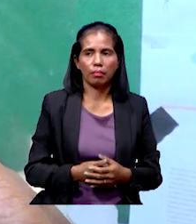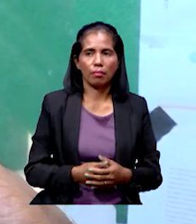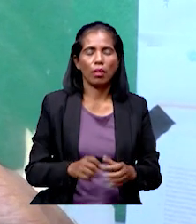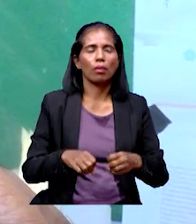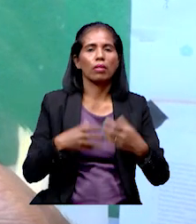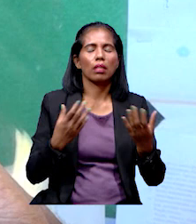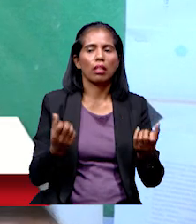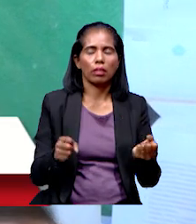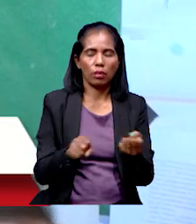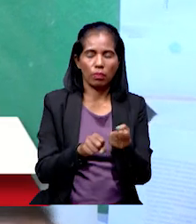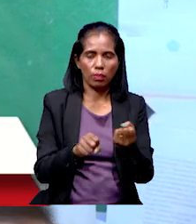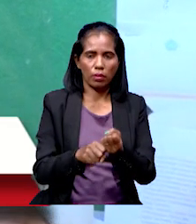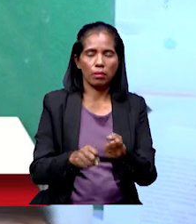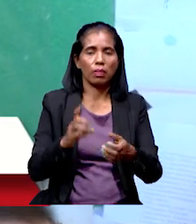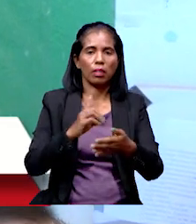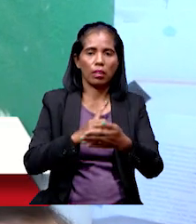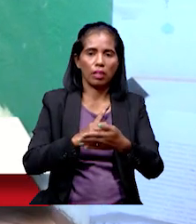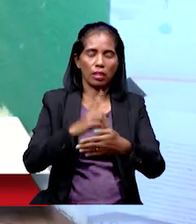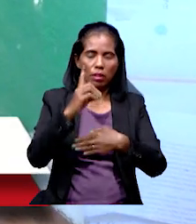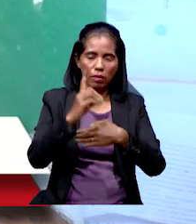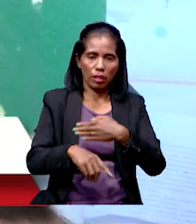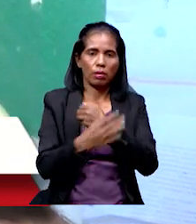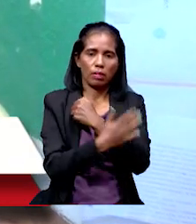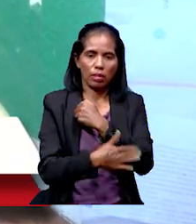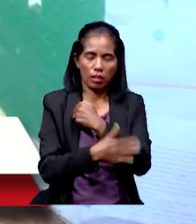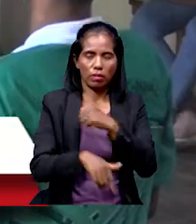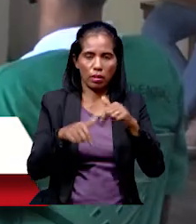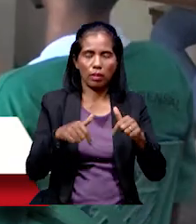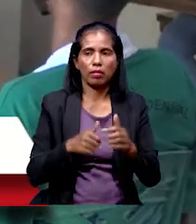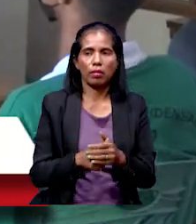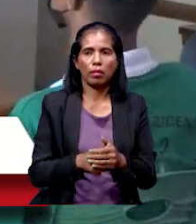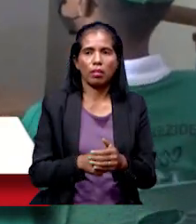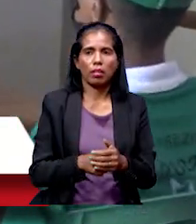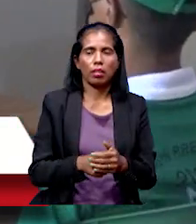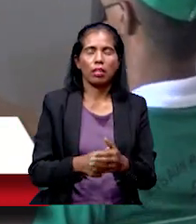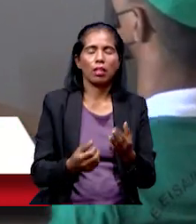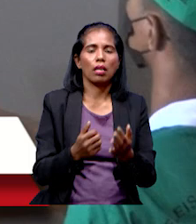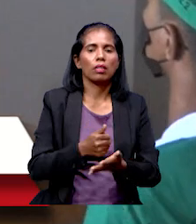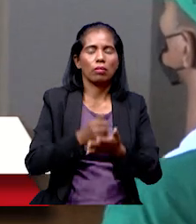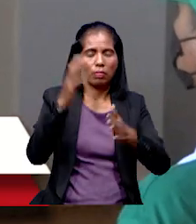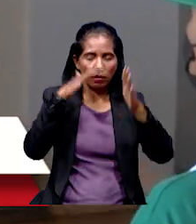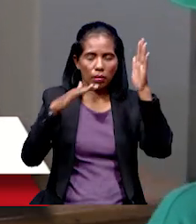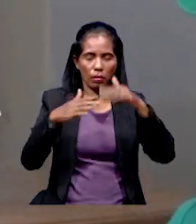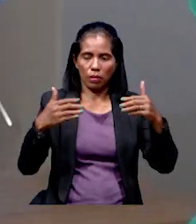contribui para desenvolvimento nação da né, resolve problemas no mesmo que tem,